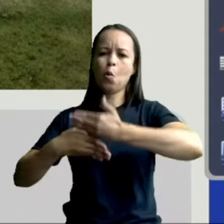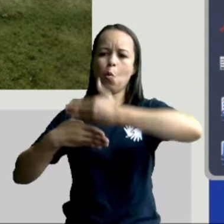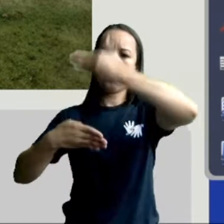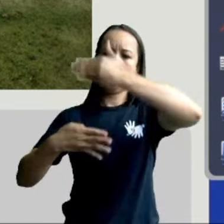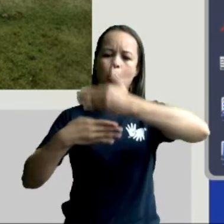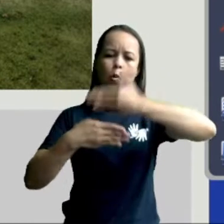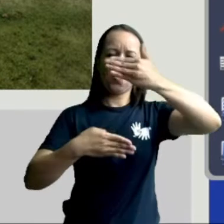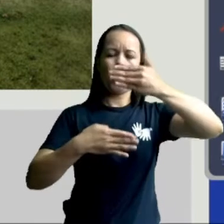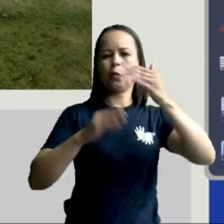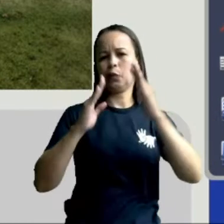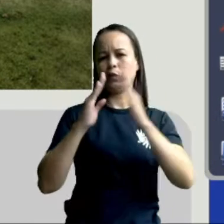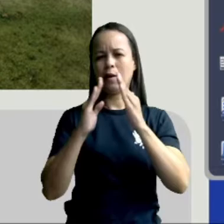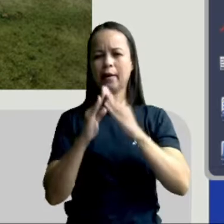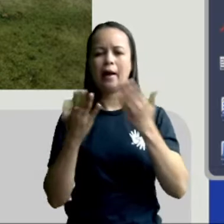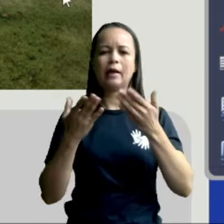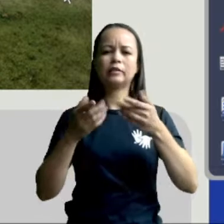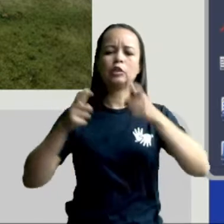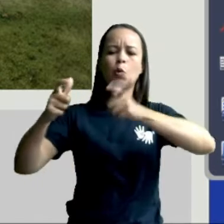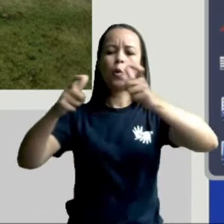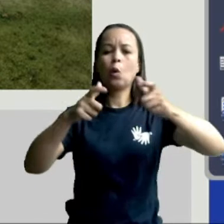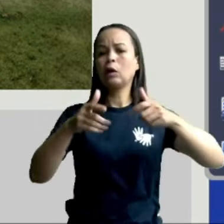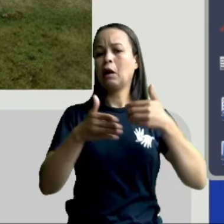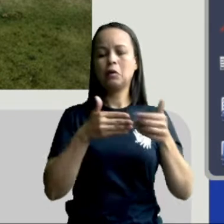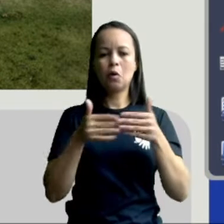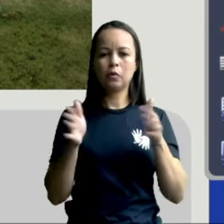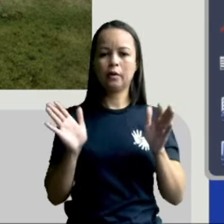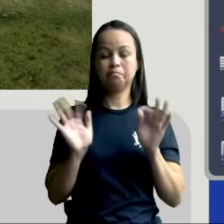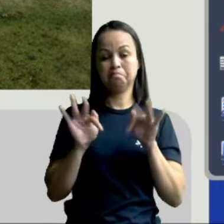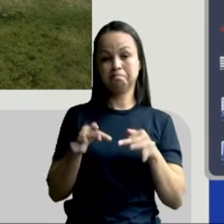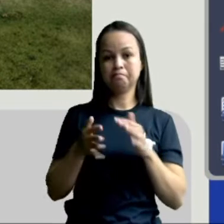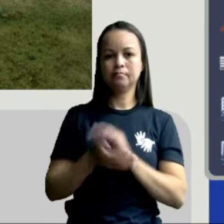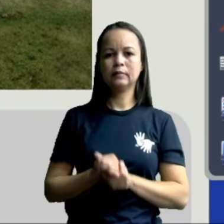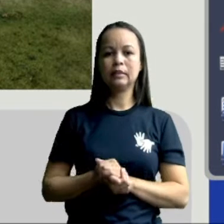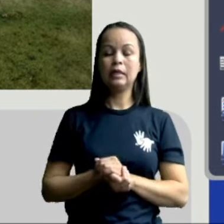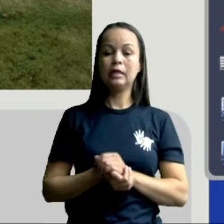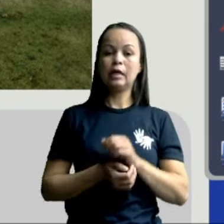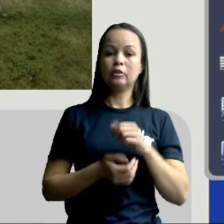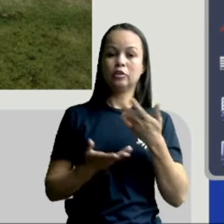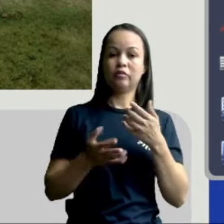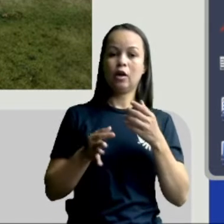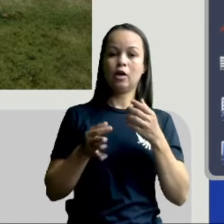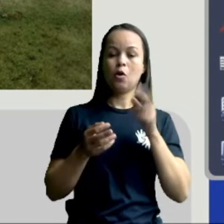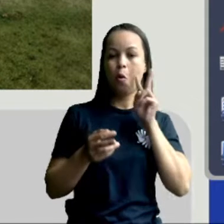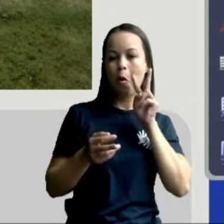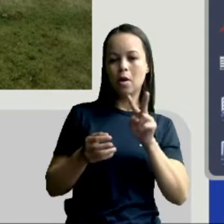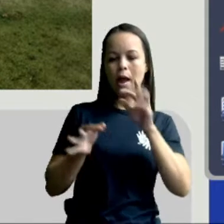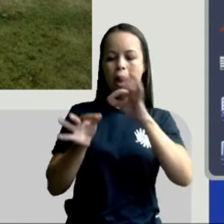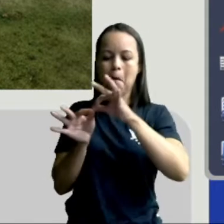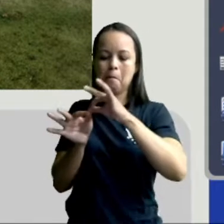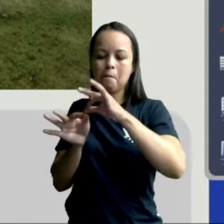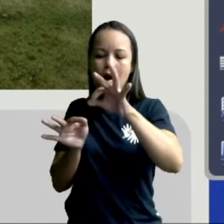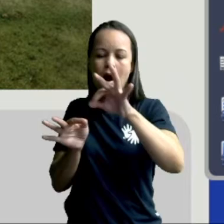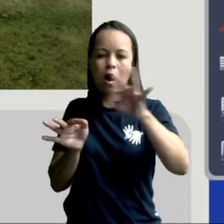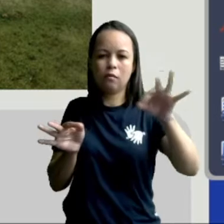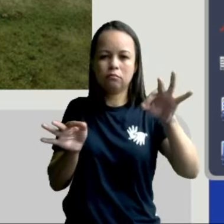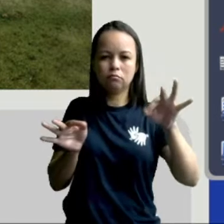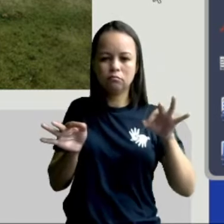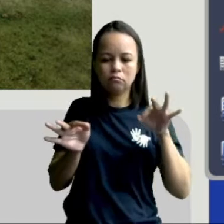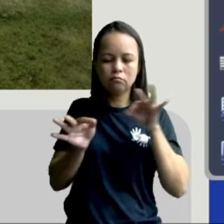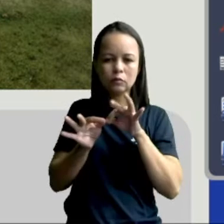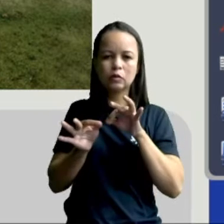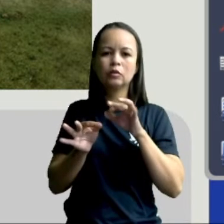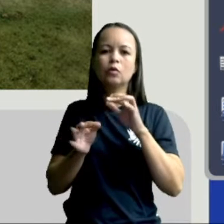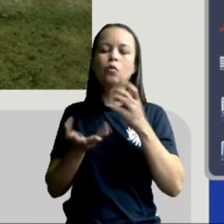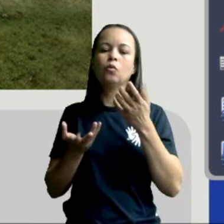uma residência, de uma região qualquer, enfim. Se a gente vai olhar para a borda, para o contorno de